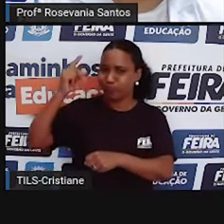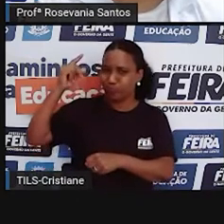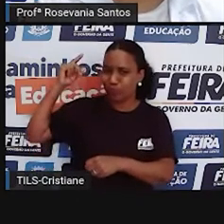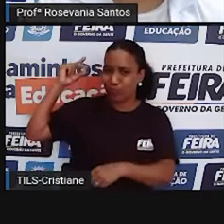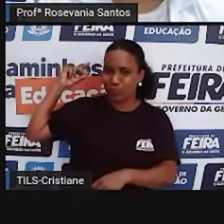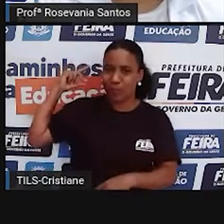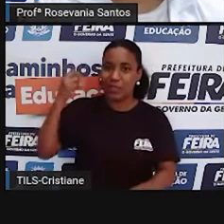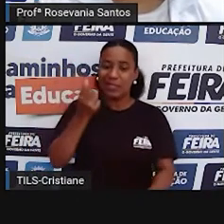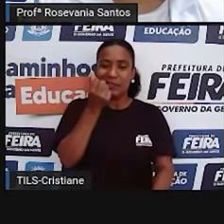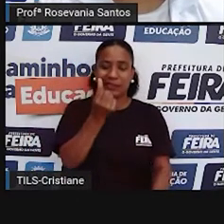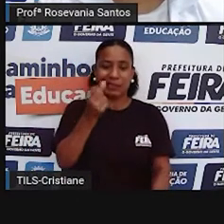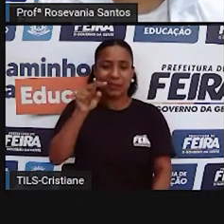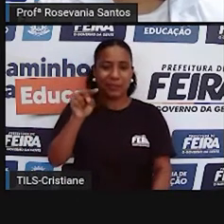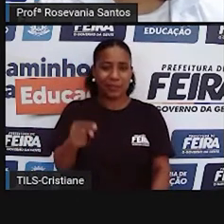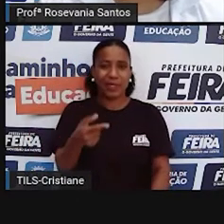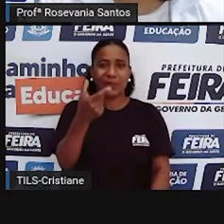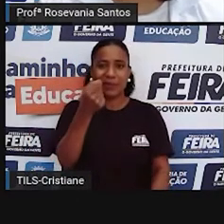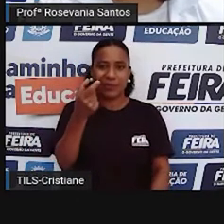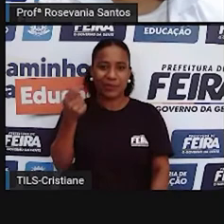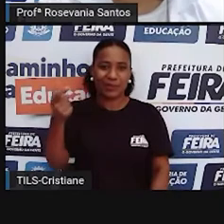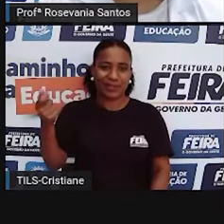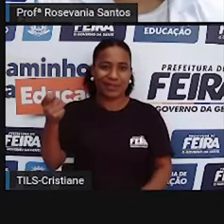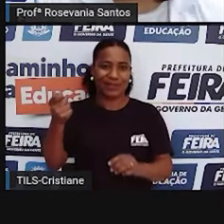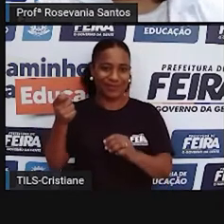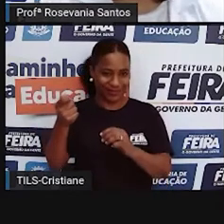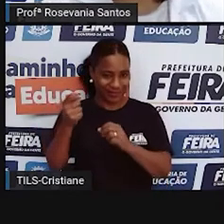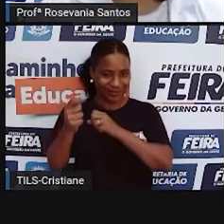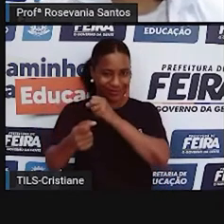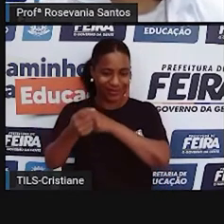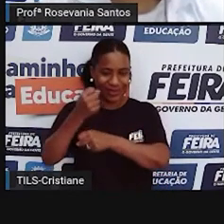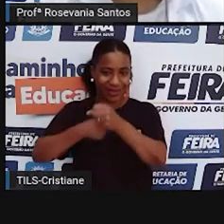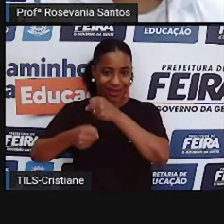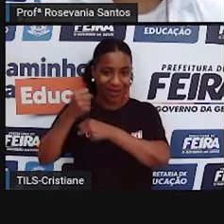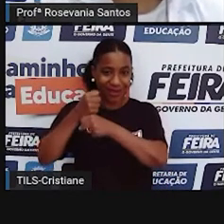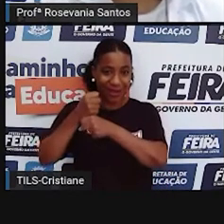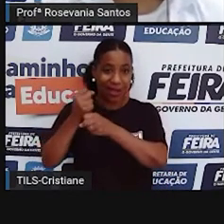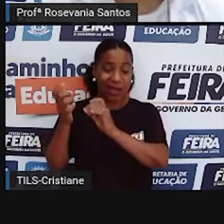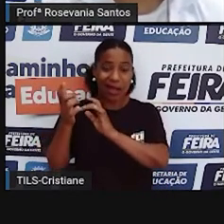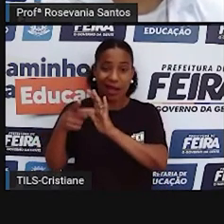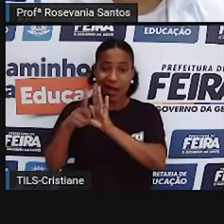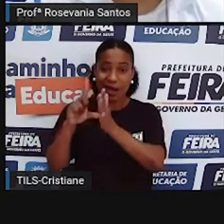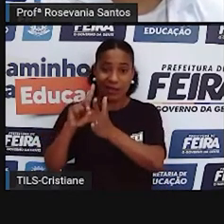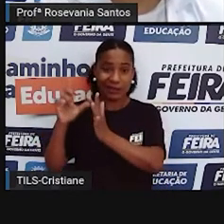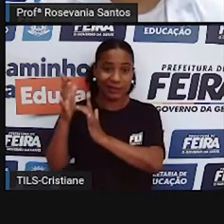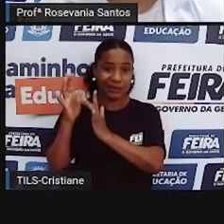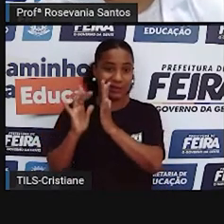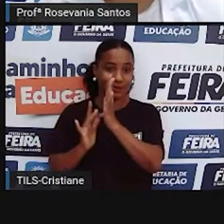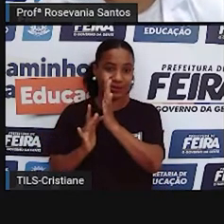Cristo. Ele é um mapa, né, da região da Turquia. Ele está desenhado numa parede de